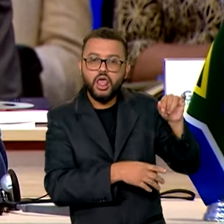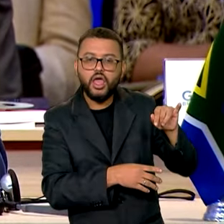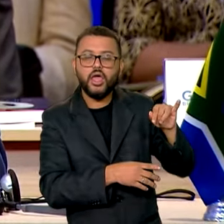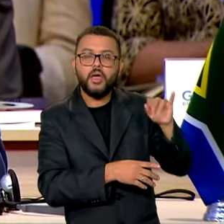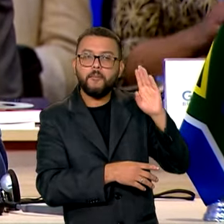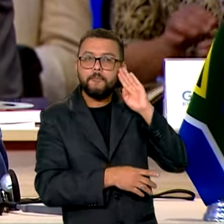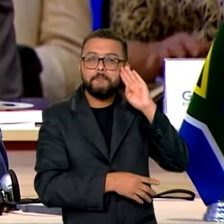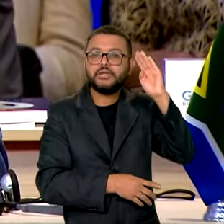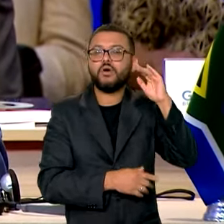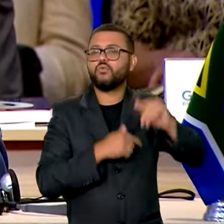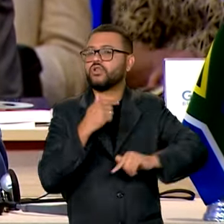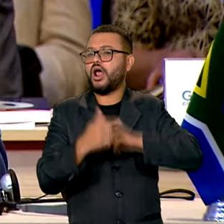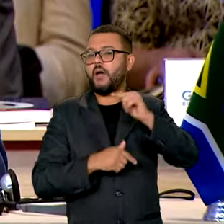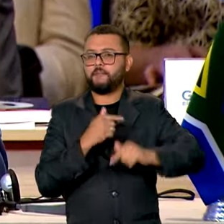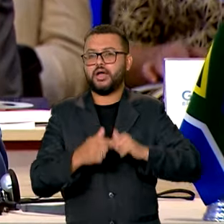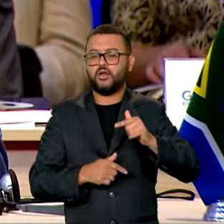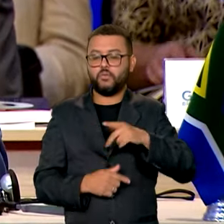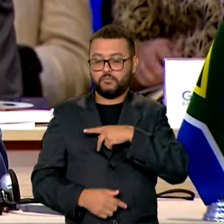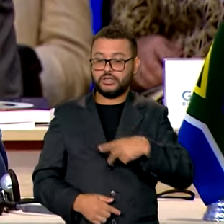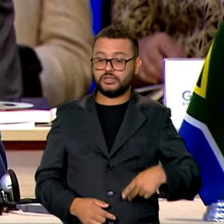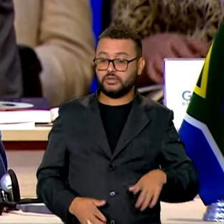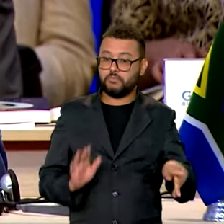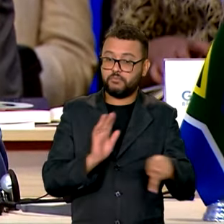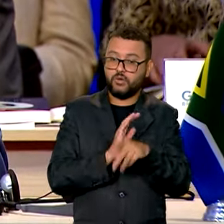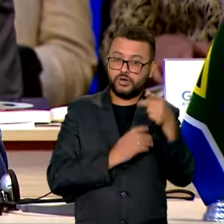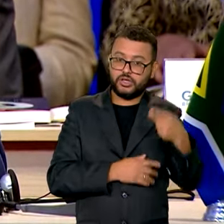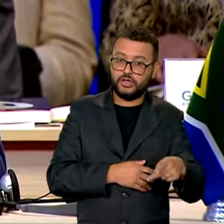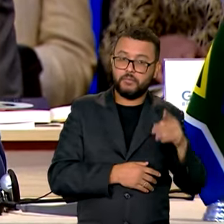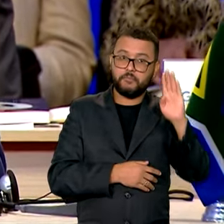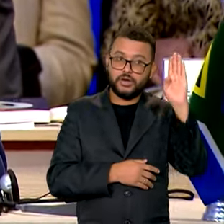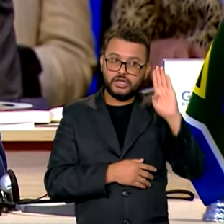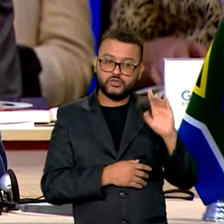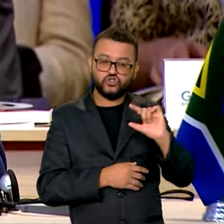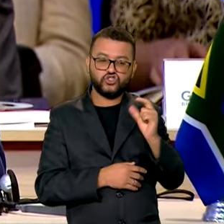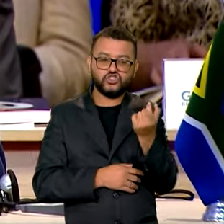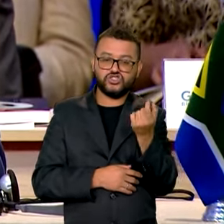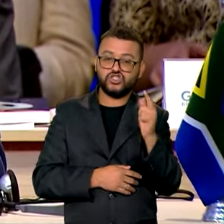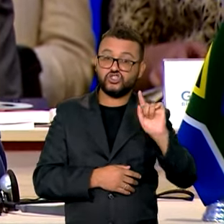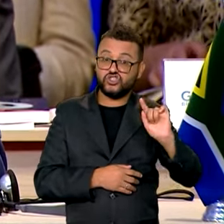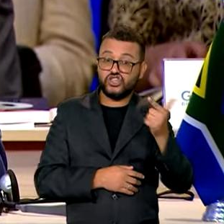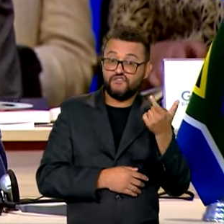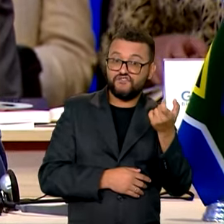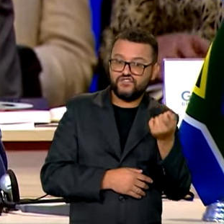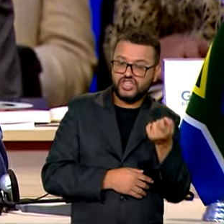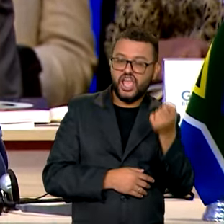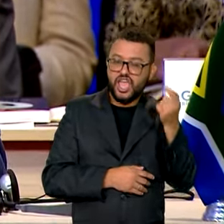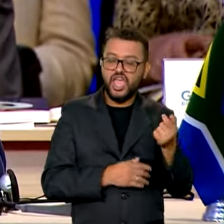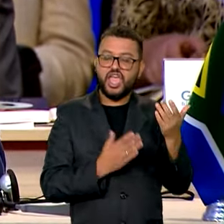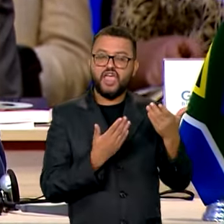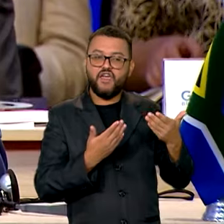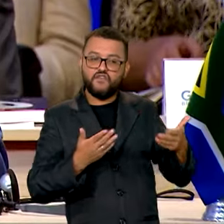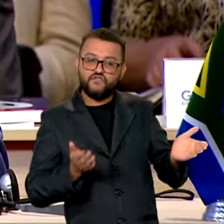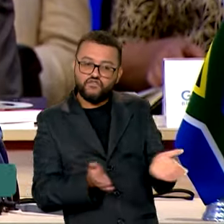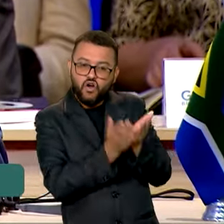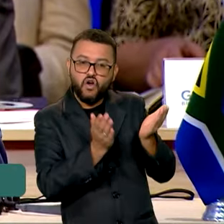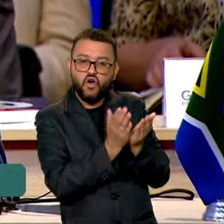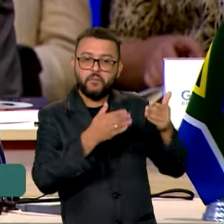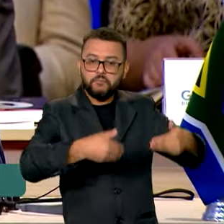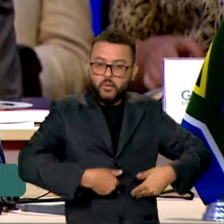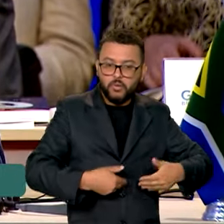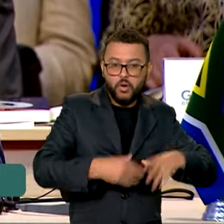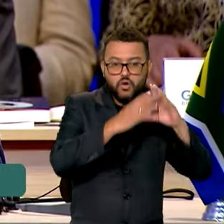primeira prioridade da presidência brasileira do G20 fosse o combate à fome, à pobreza e